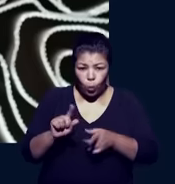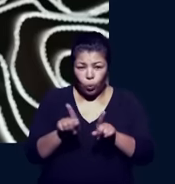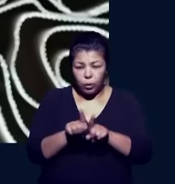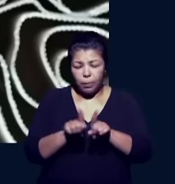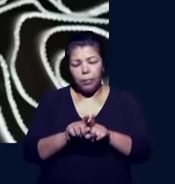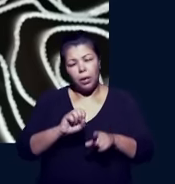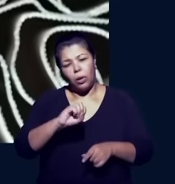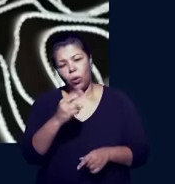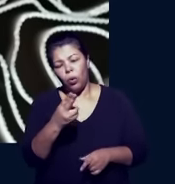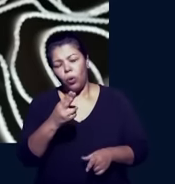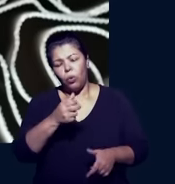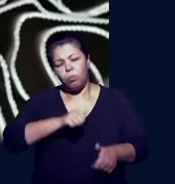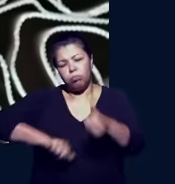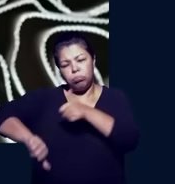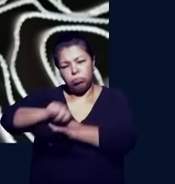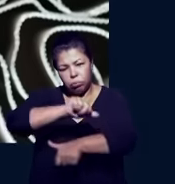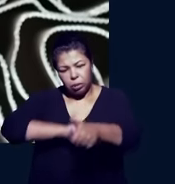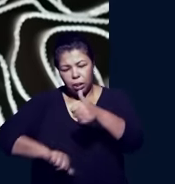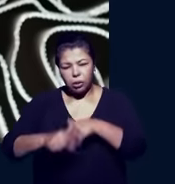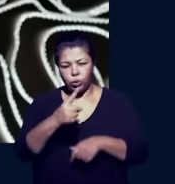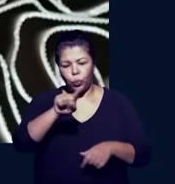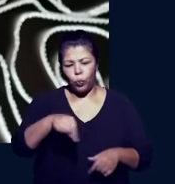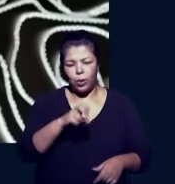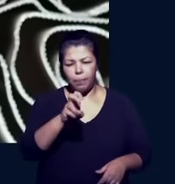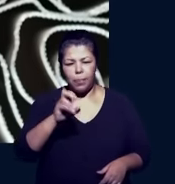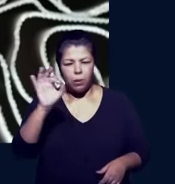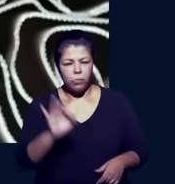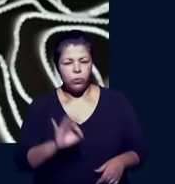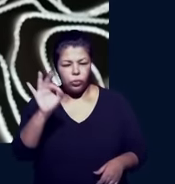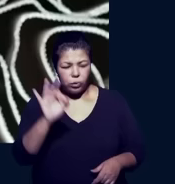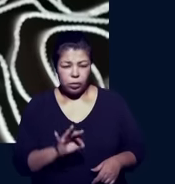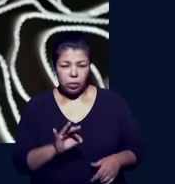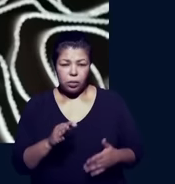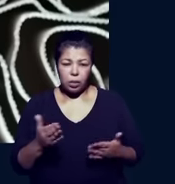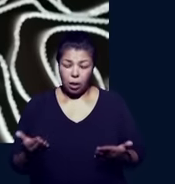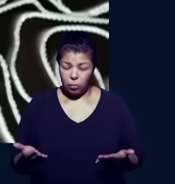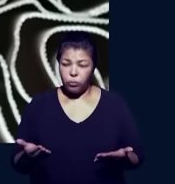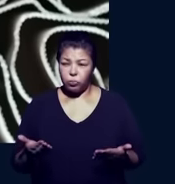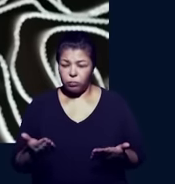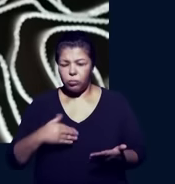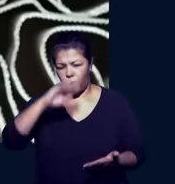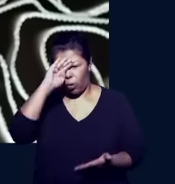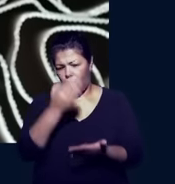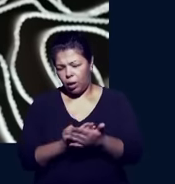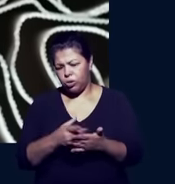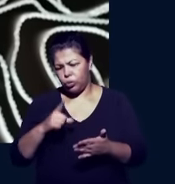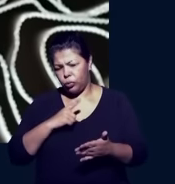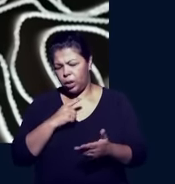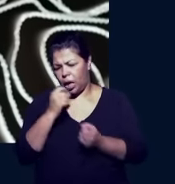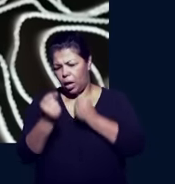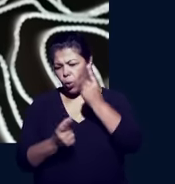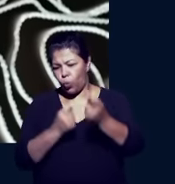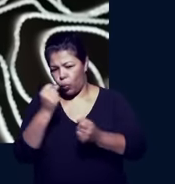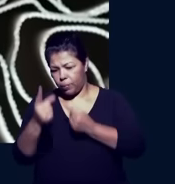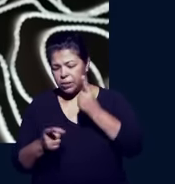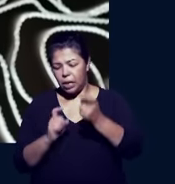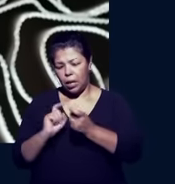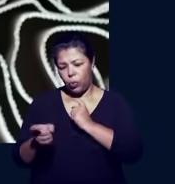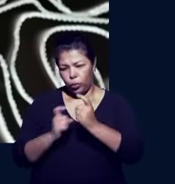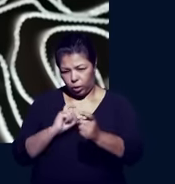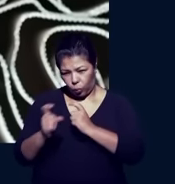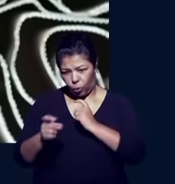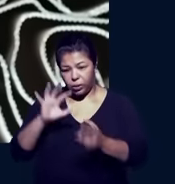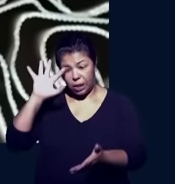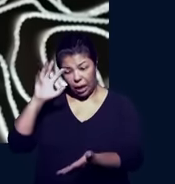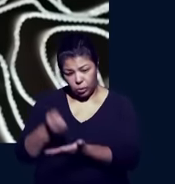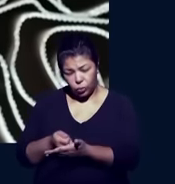reduções de 5% eh eh que me parece em controversas por algumas reuniões eu acho que sempre